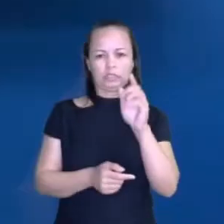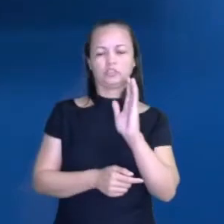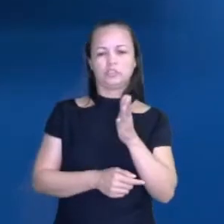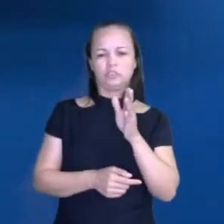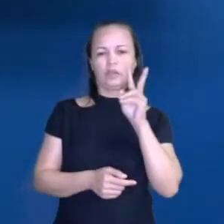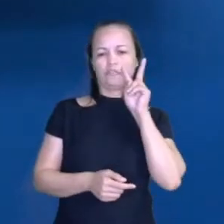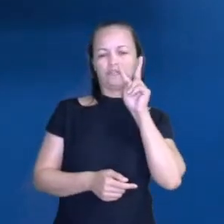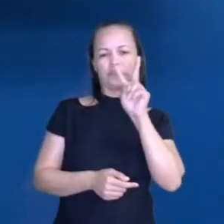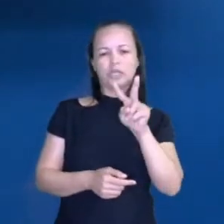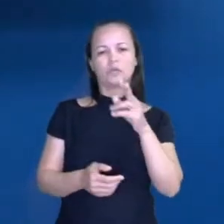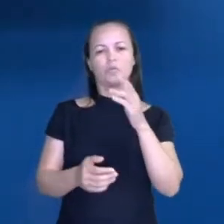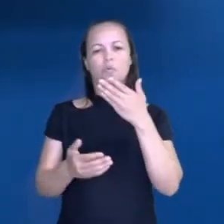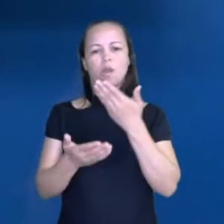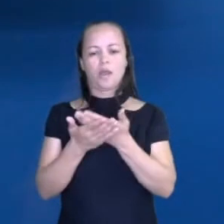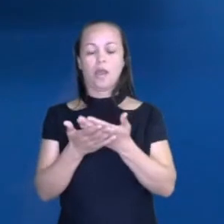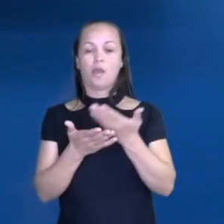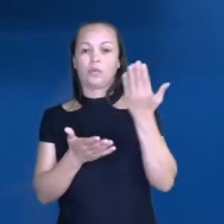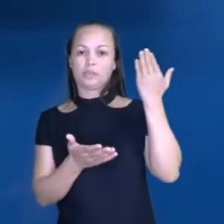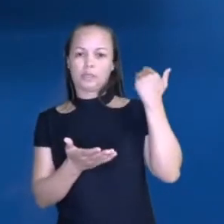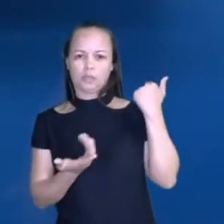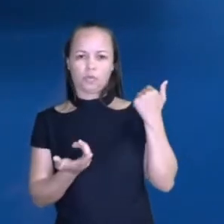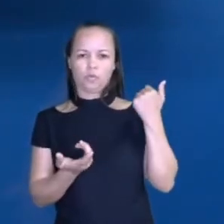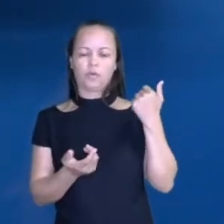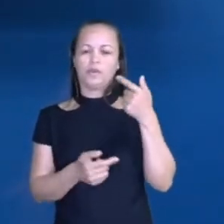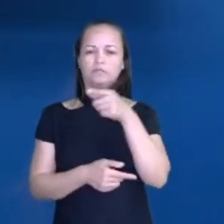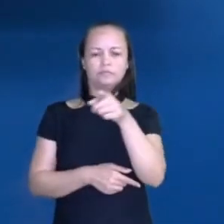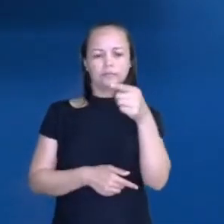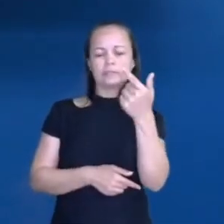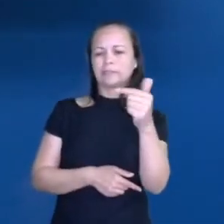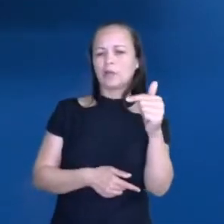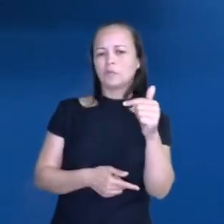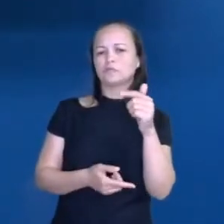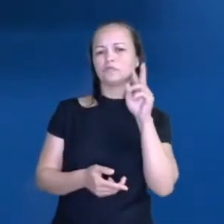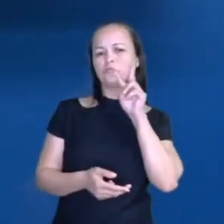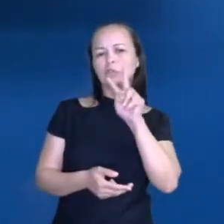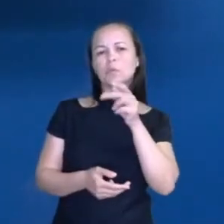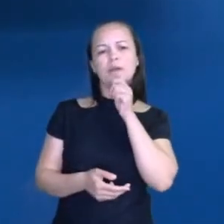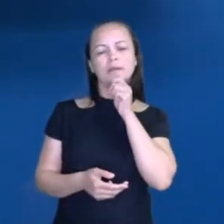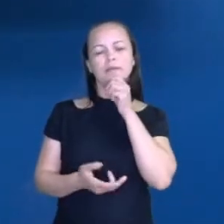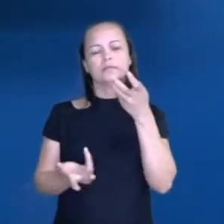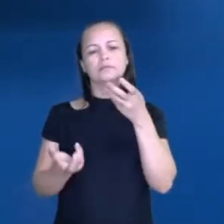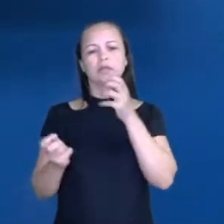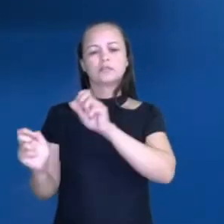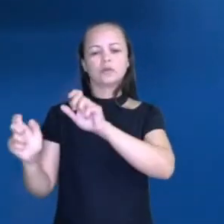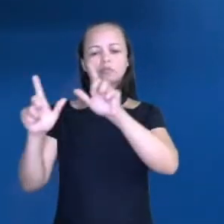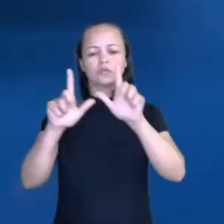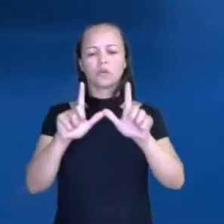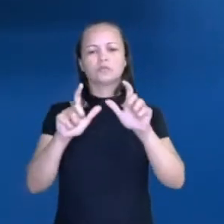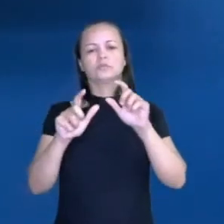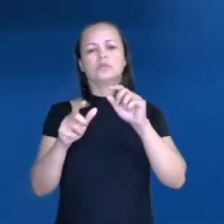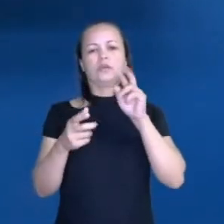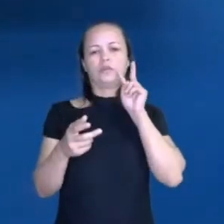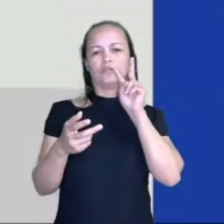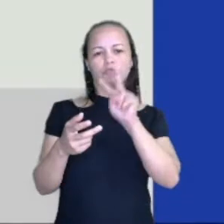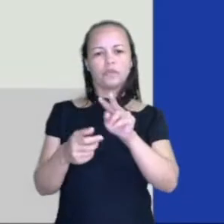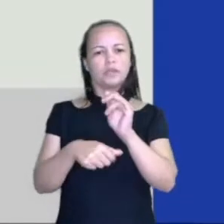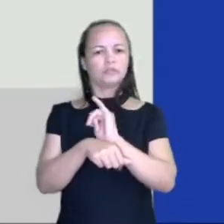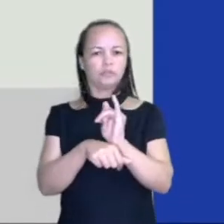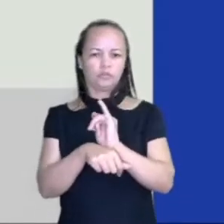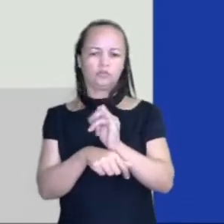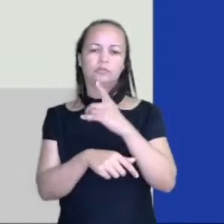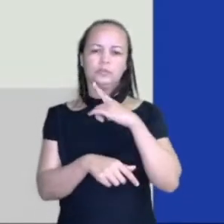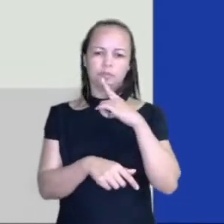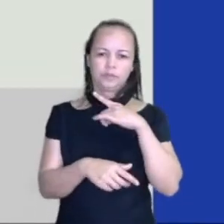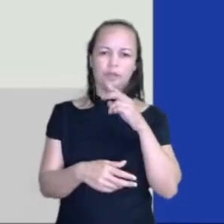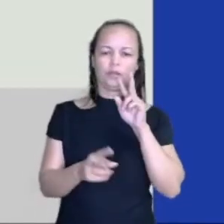quem não assistiu volta lá para aula anterior Aula 5 horas ele falou um pouco sobre um circuito elétrico tá como